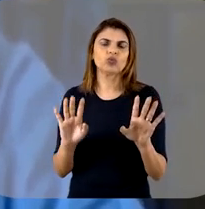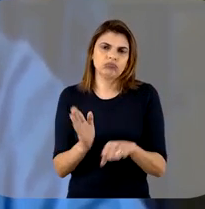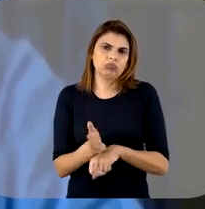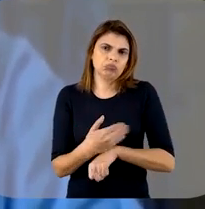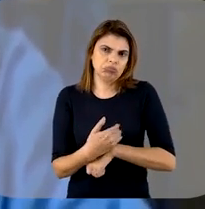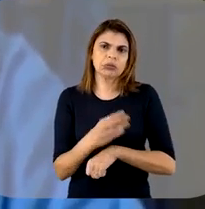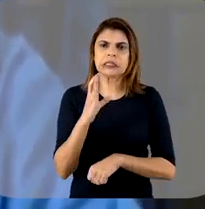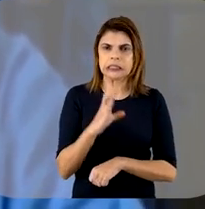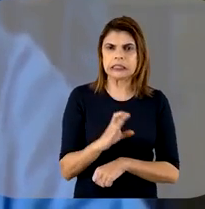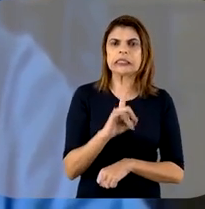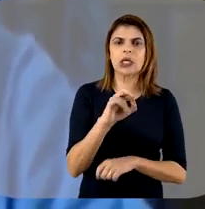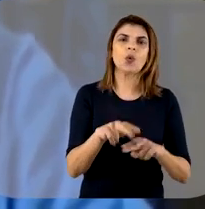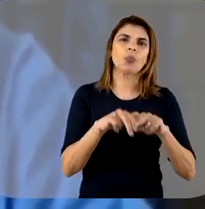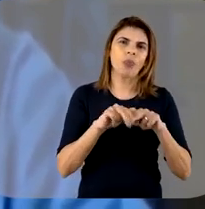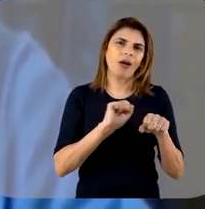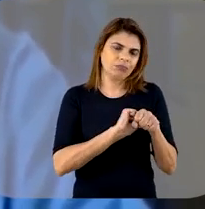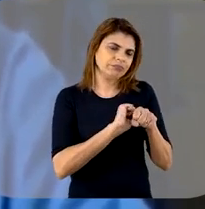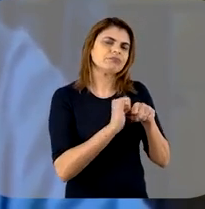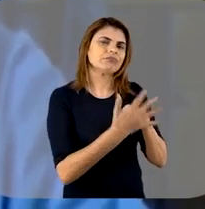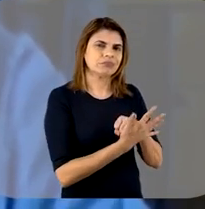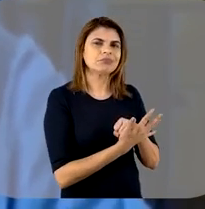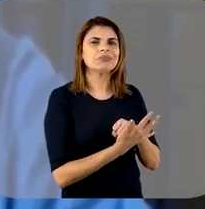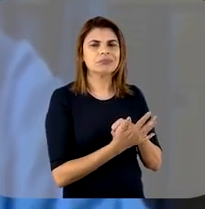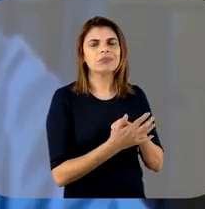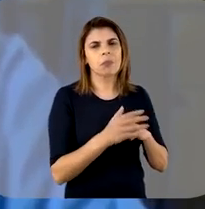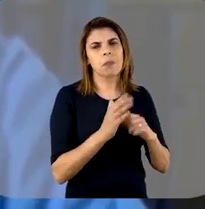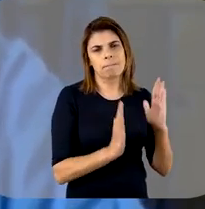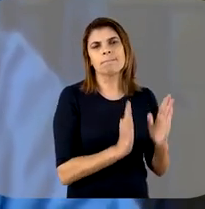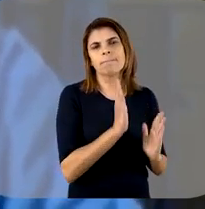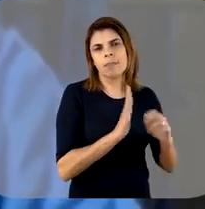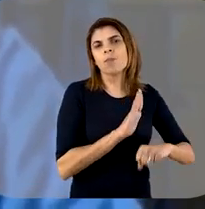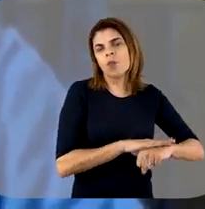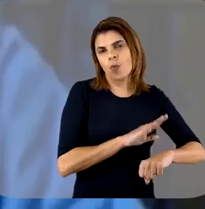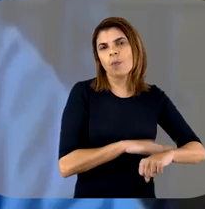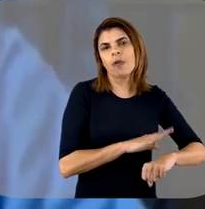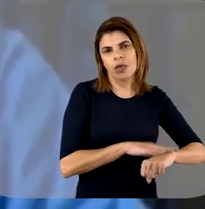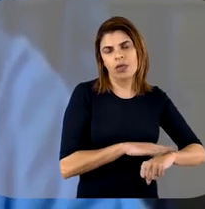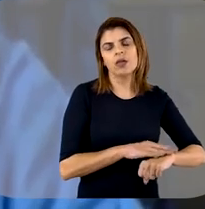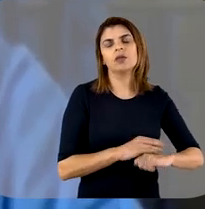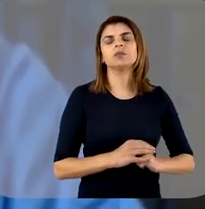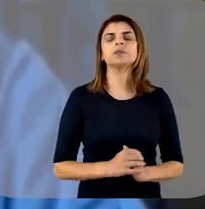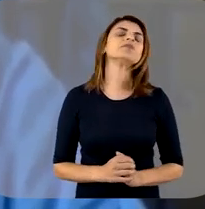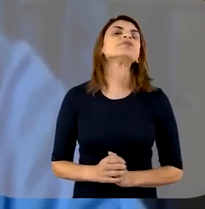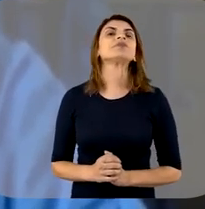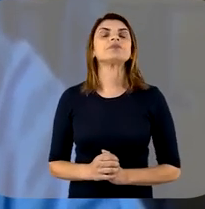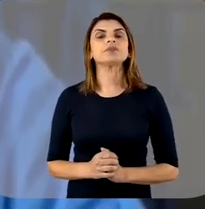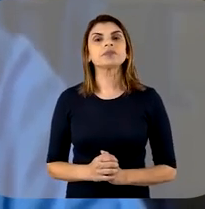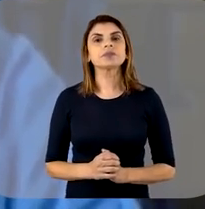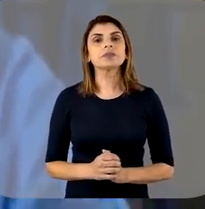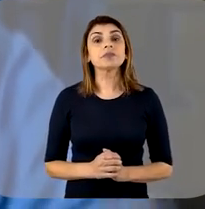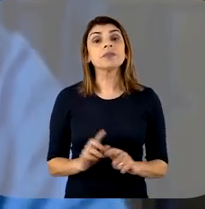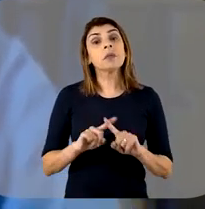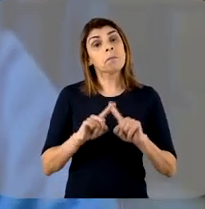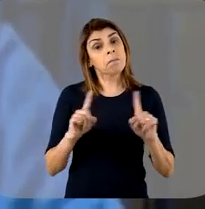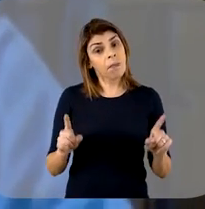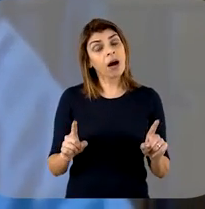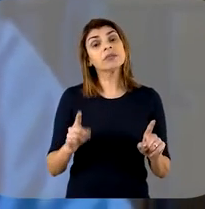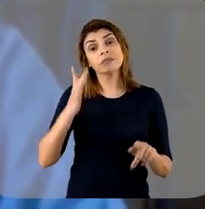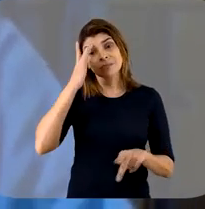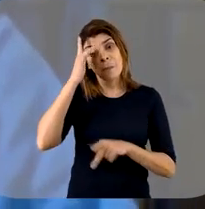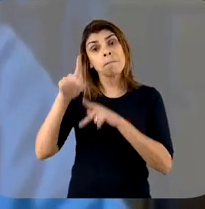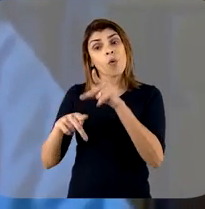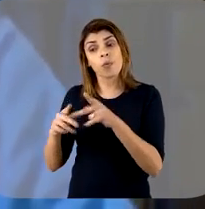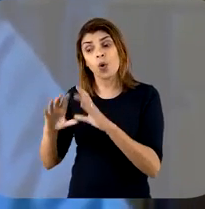precocemente relacionados, né, com essas solicitações relacionadas com a pandemia, mas são